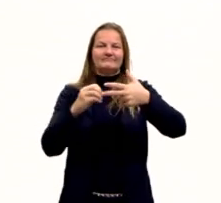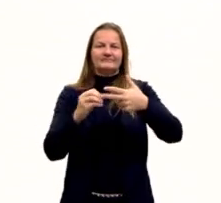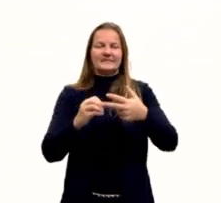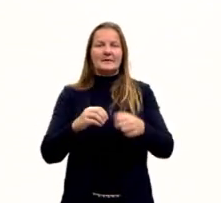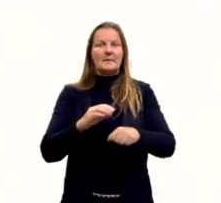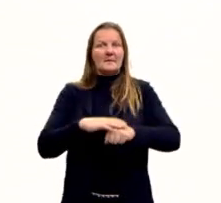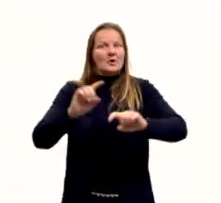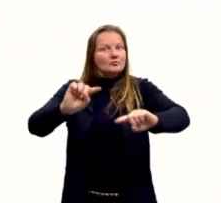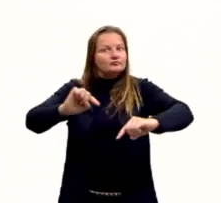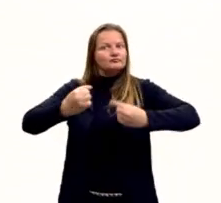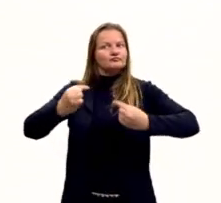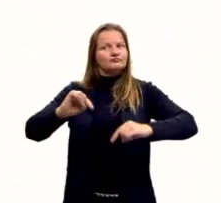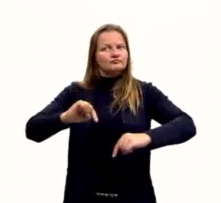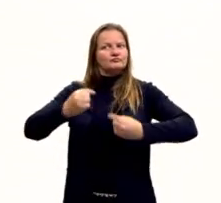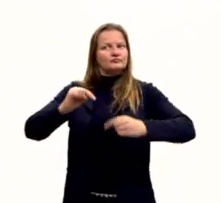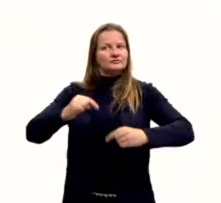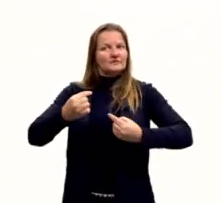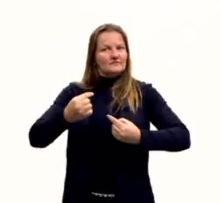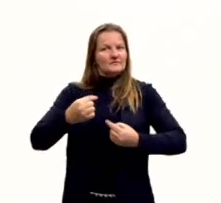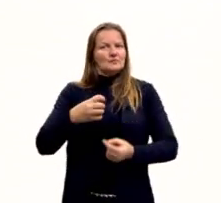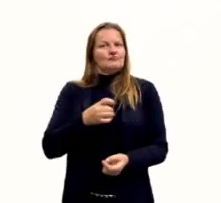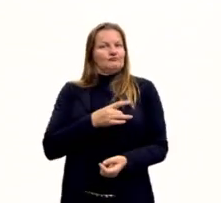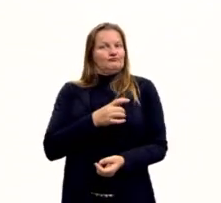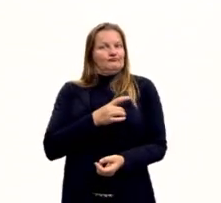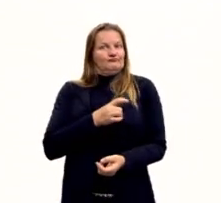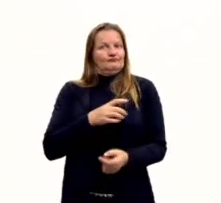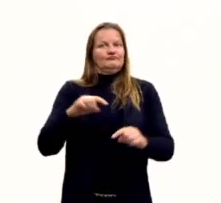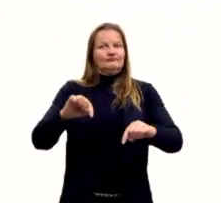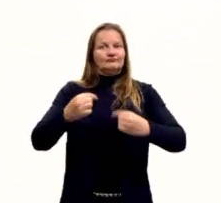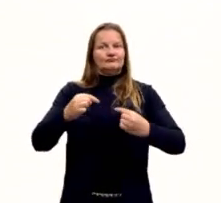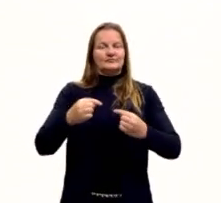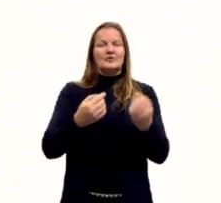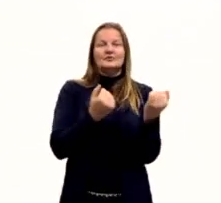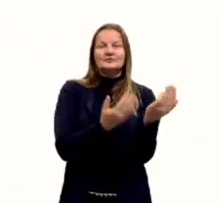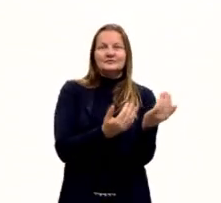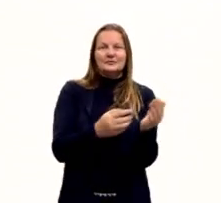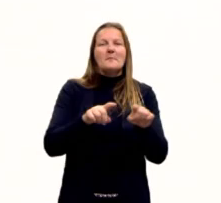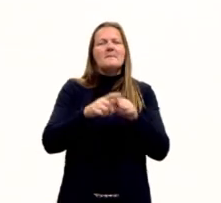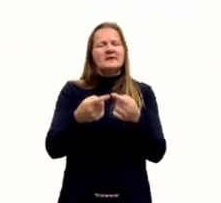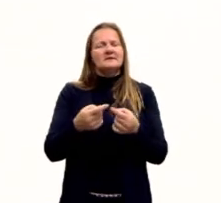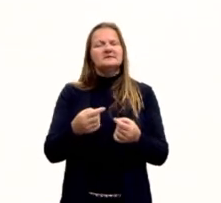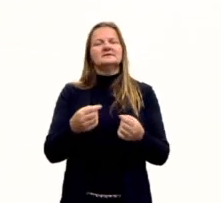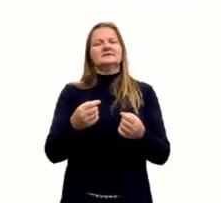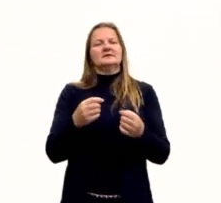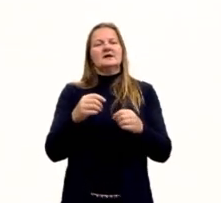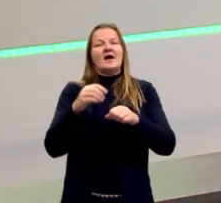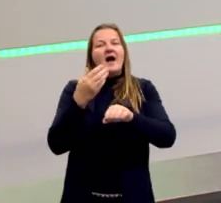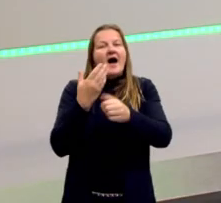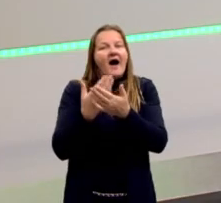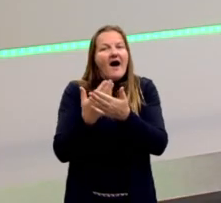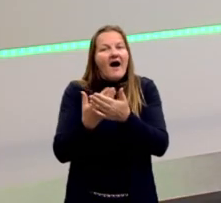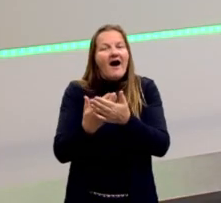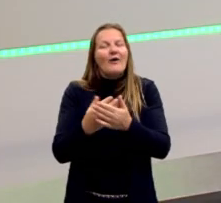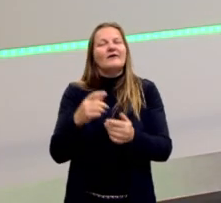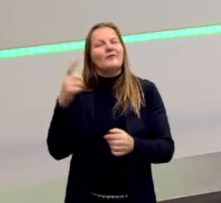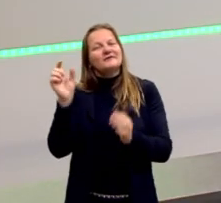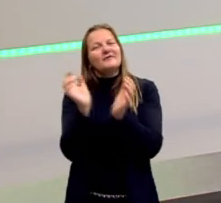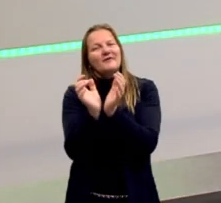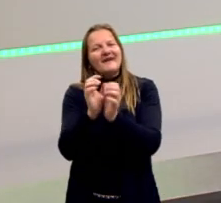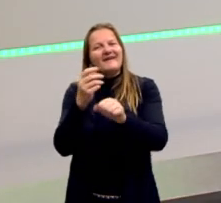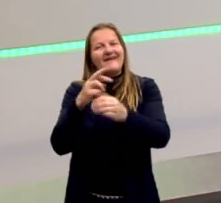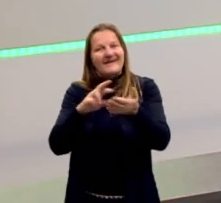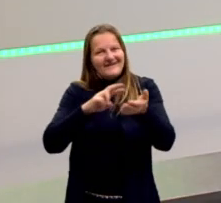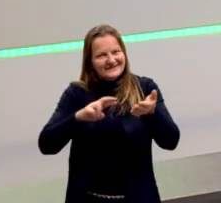um dos maiores medos da Galera ido da Juventude mas eu sei que com as aulas aí da karyne